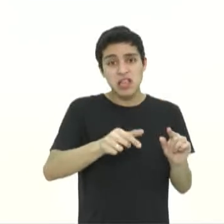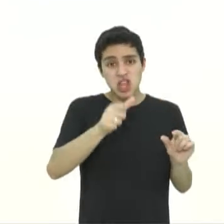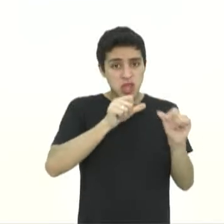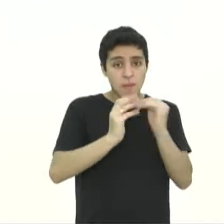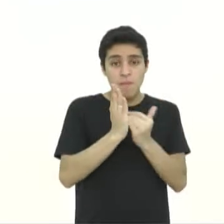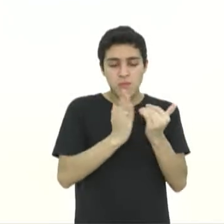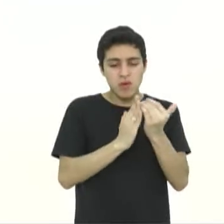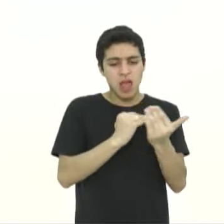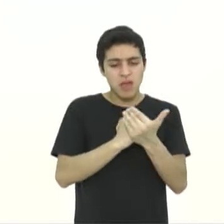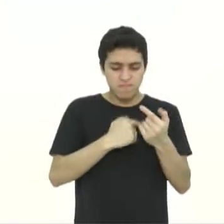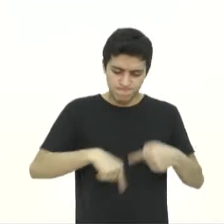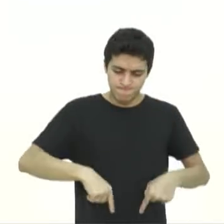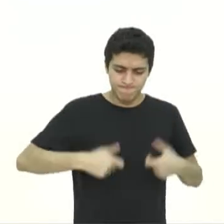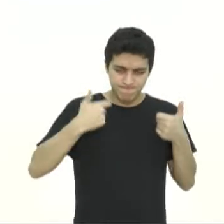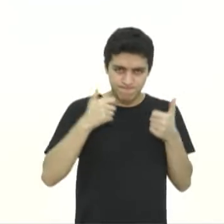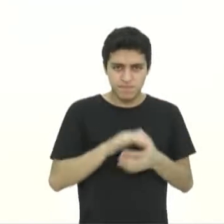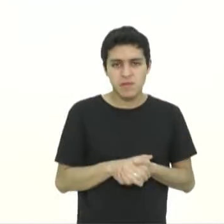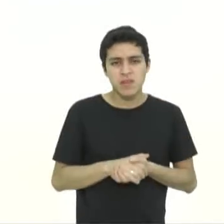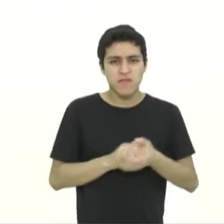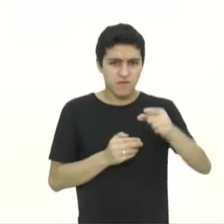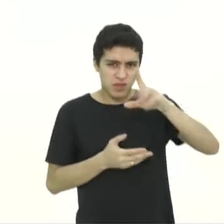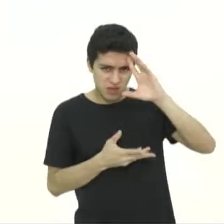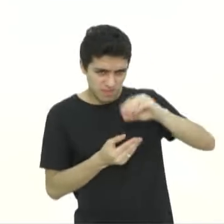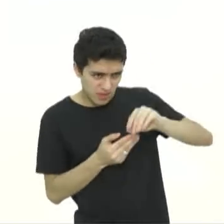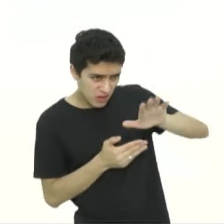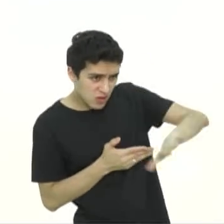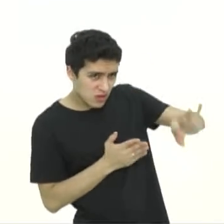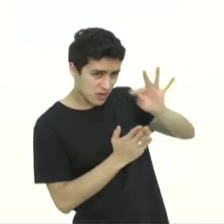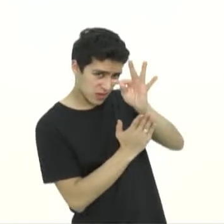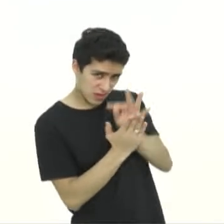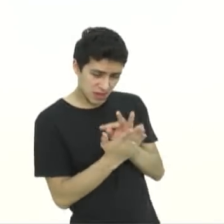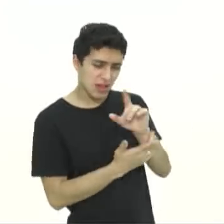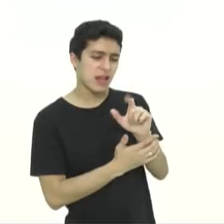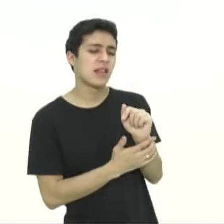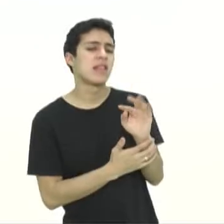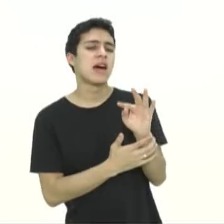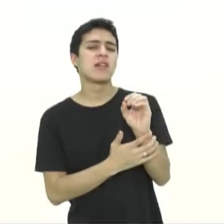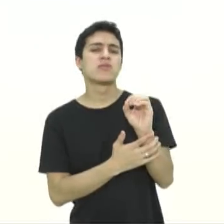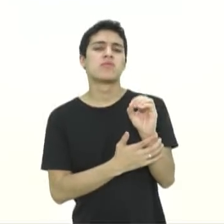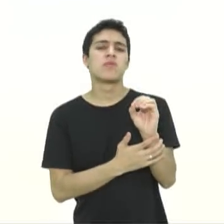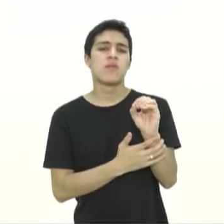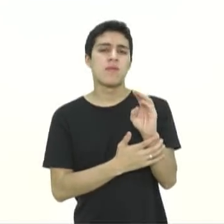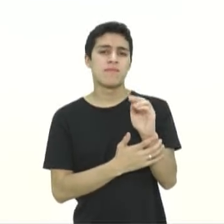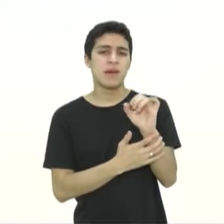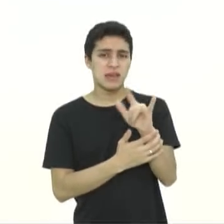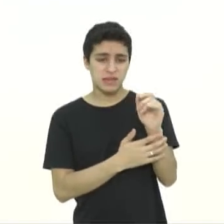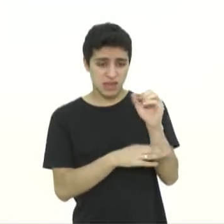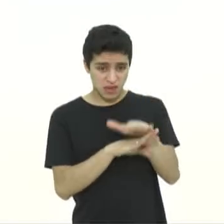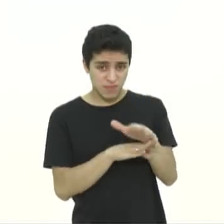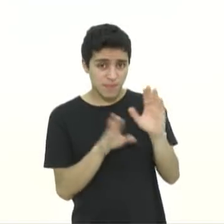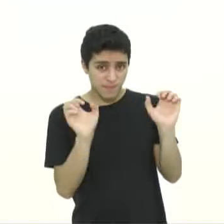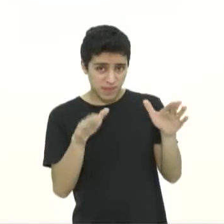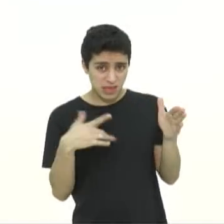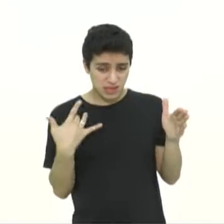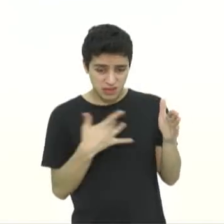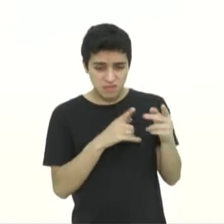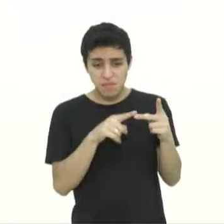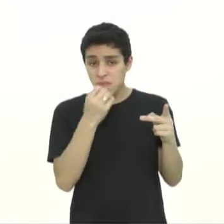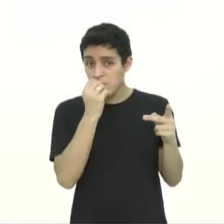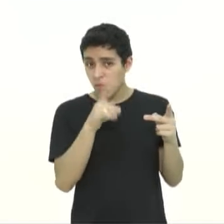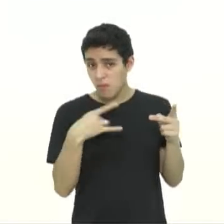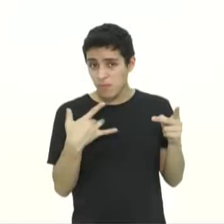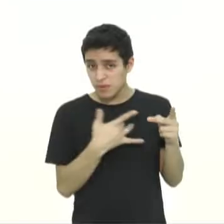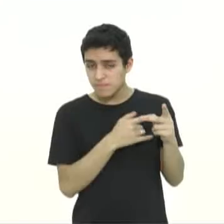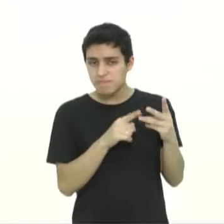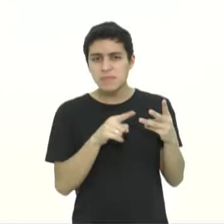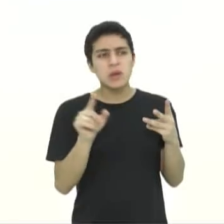digestão. Diante do que você compreendeu do texto, os lactobacilos fazem bem à saúde? Fazem mal à